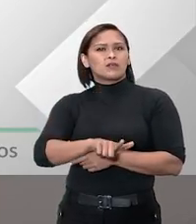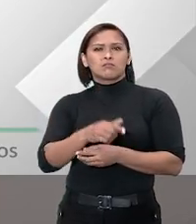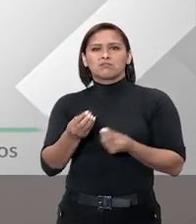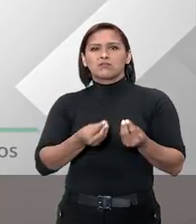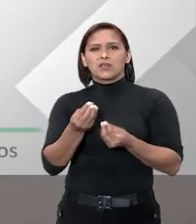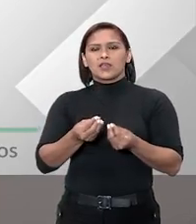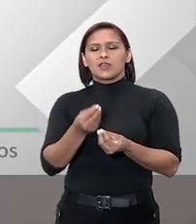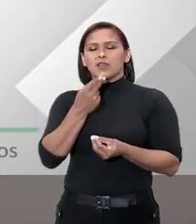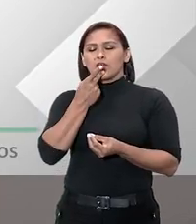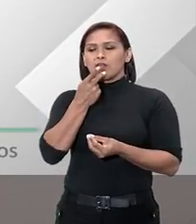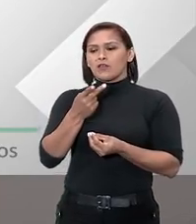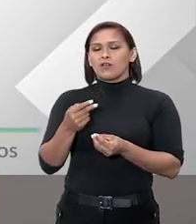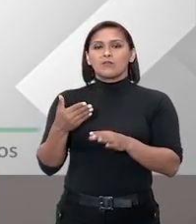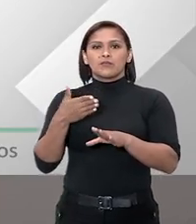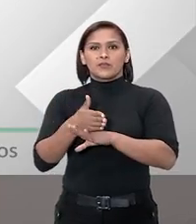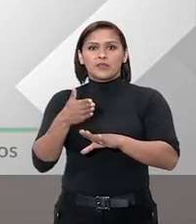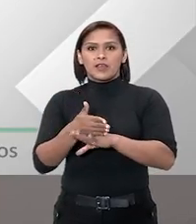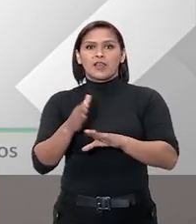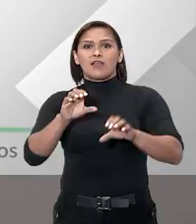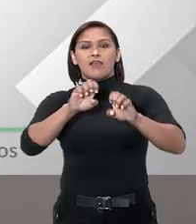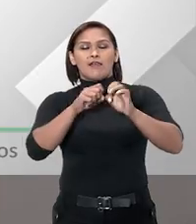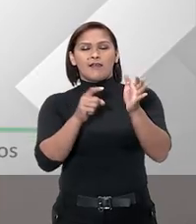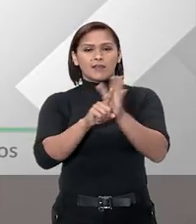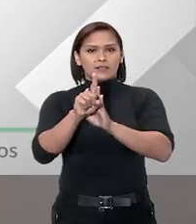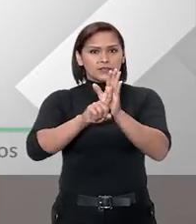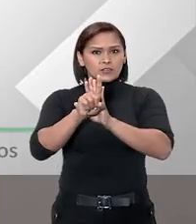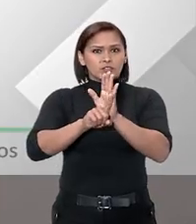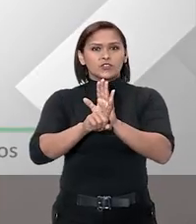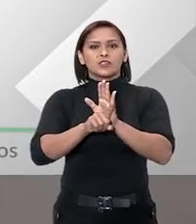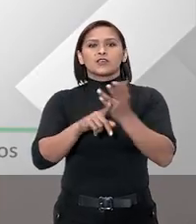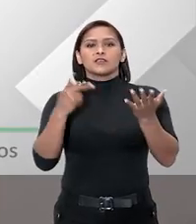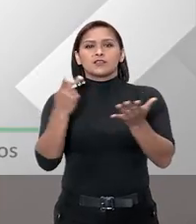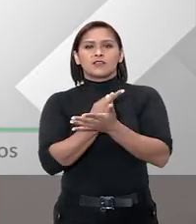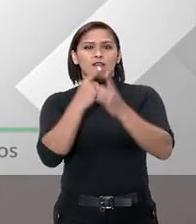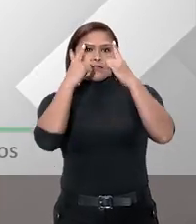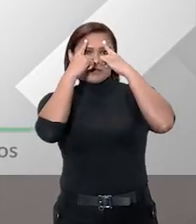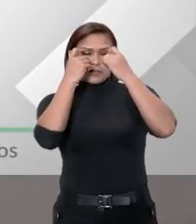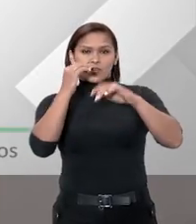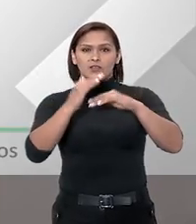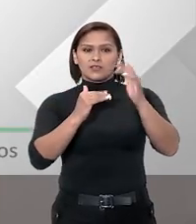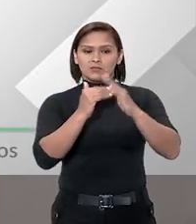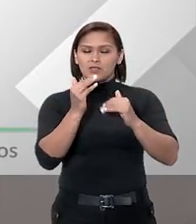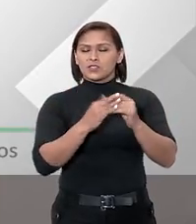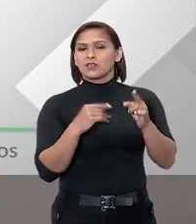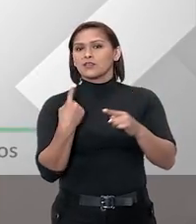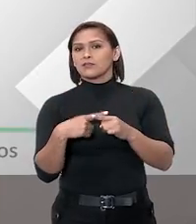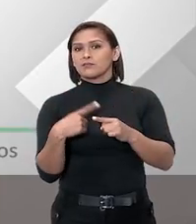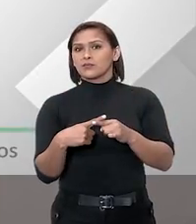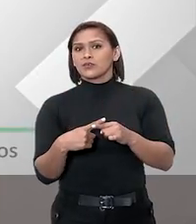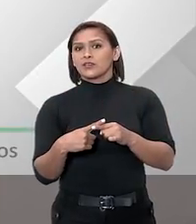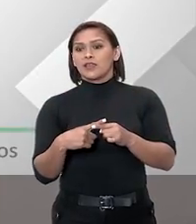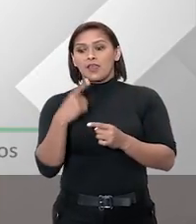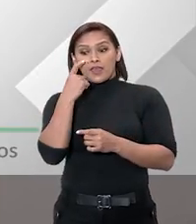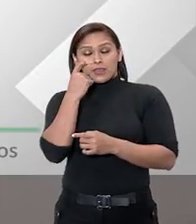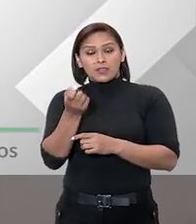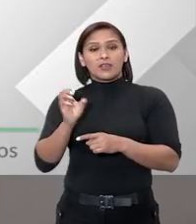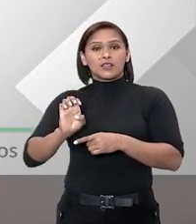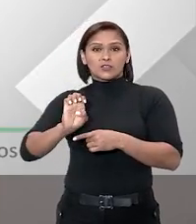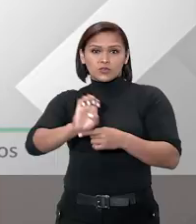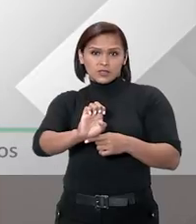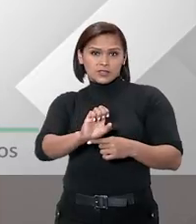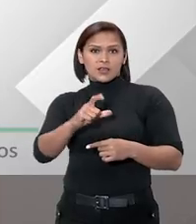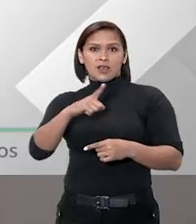possibilidade de nós não levarmos a cabo a investigação dessa violência. Por quê? Porque é interesse do